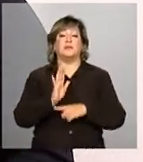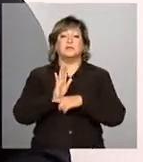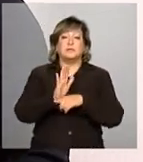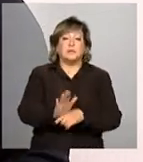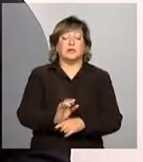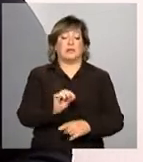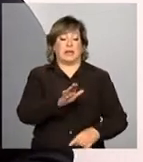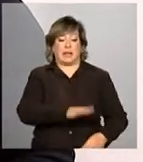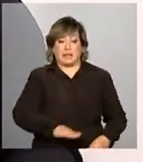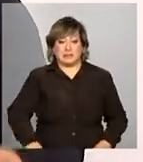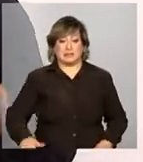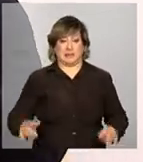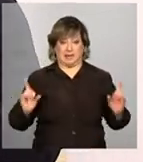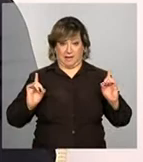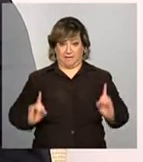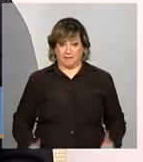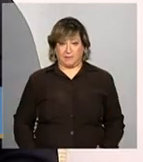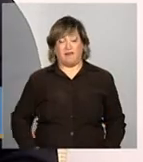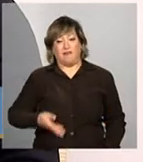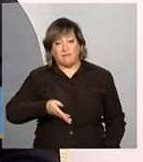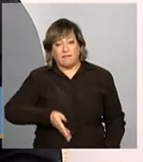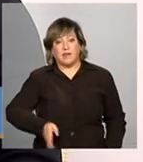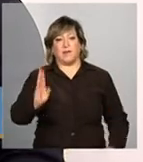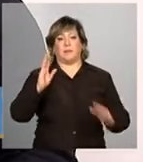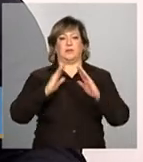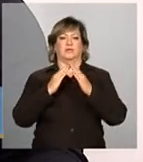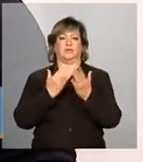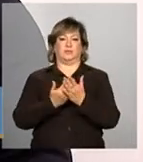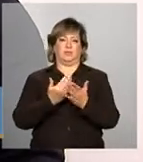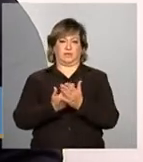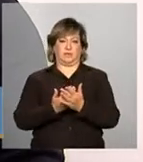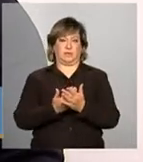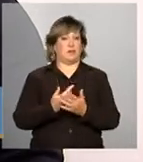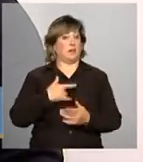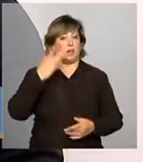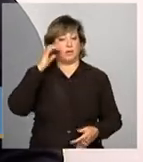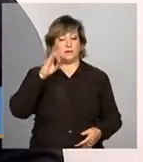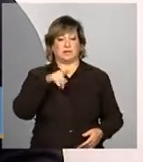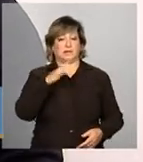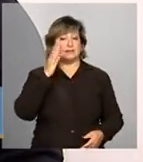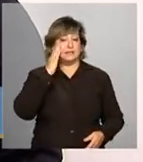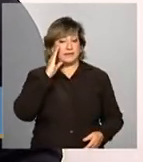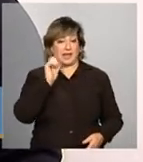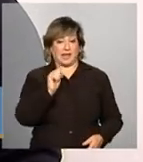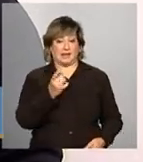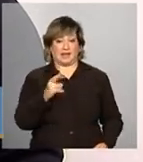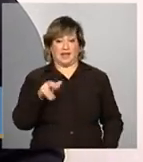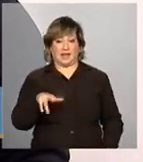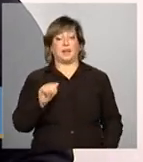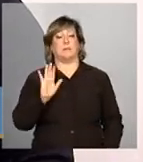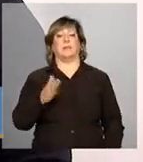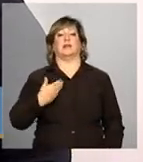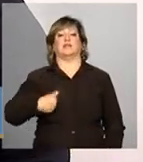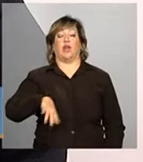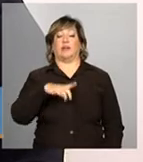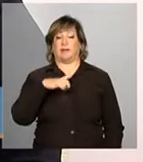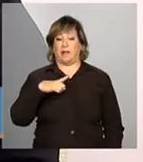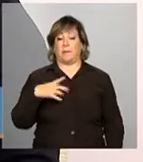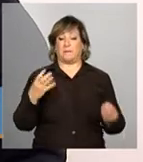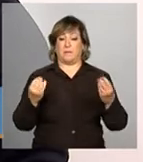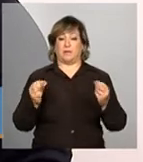e as crianças com deficiência elas vão para escola eu não sei se você sabe Adriana mas nós temos